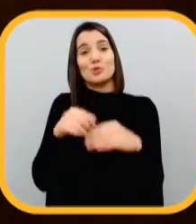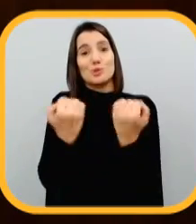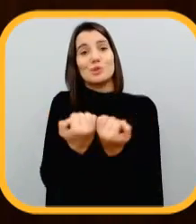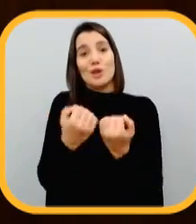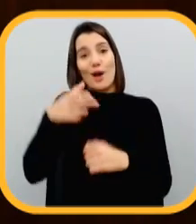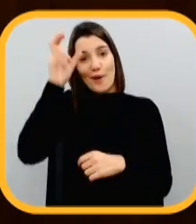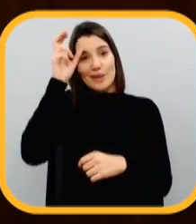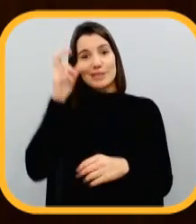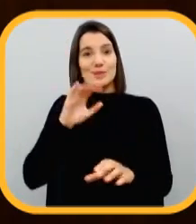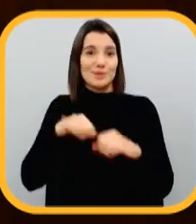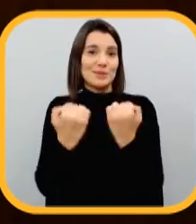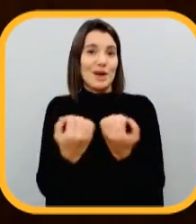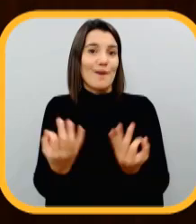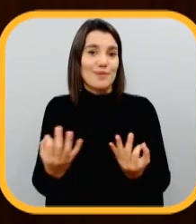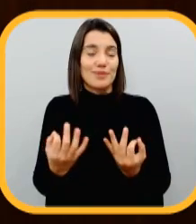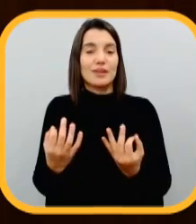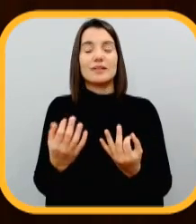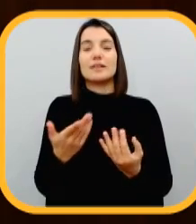cognição social que